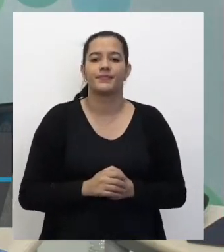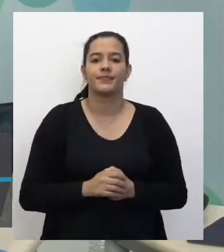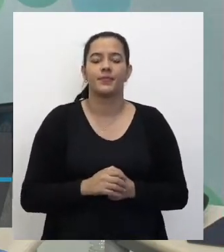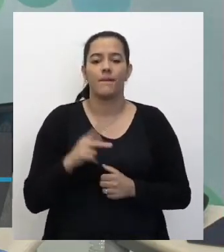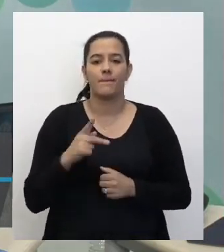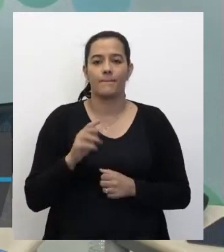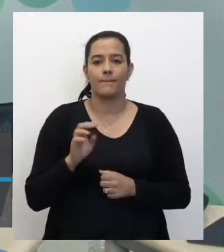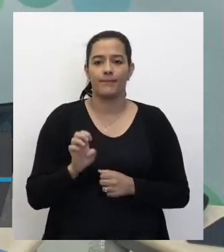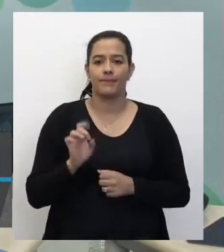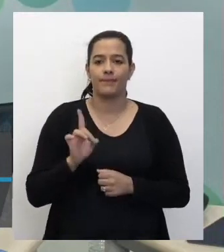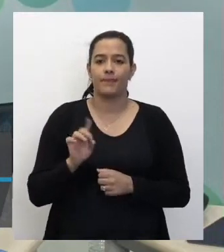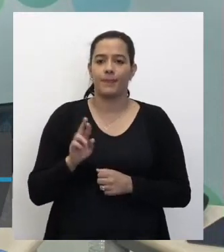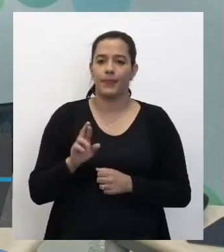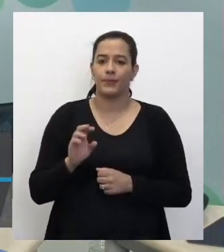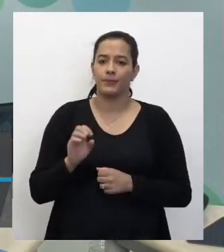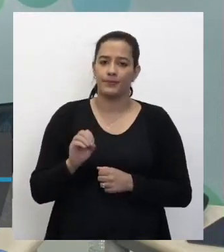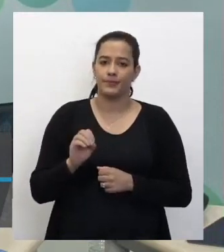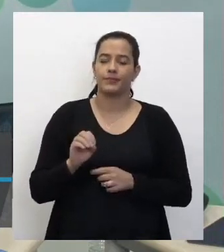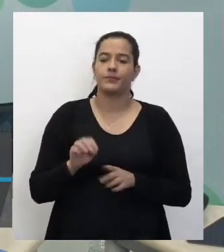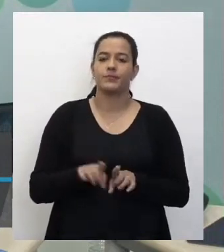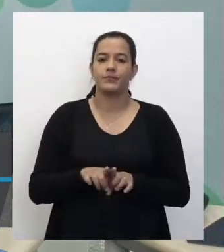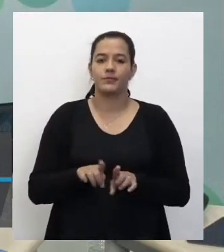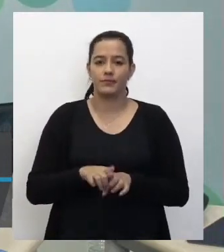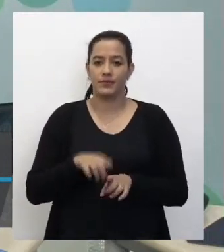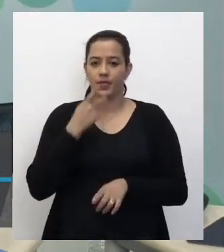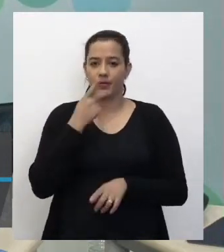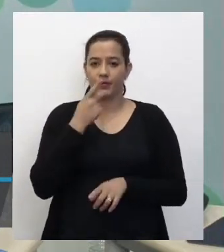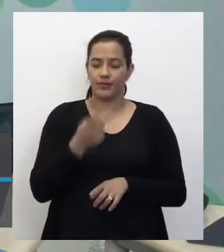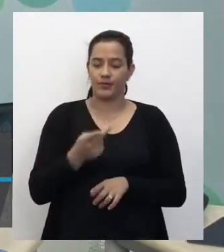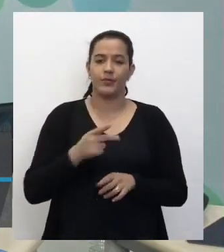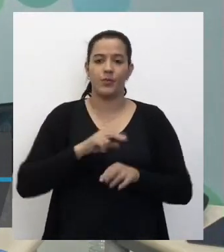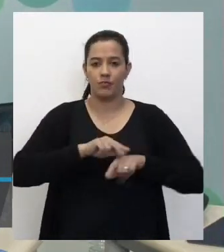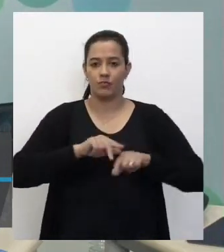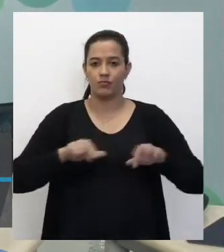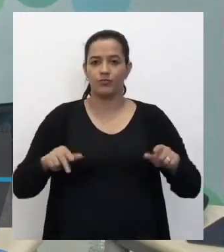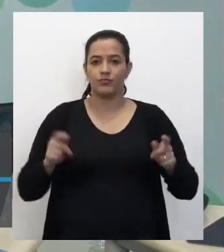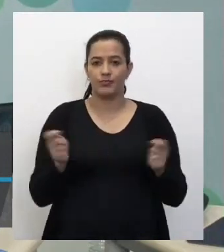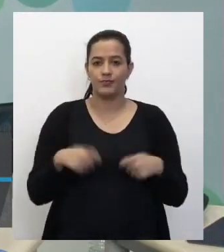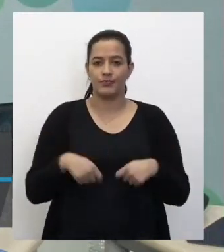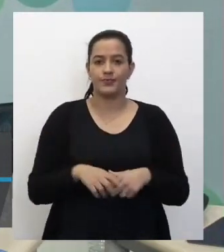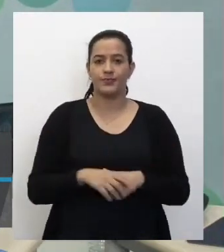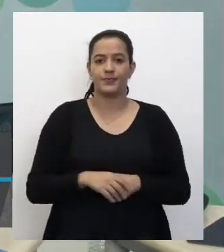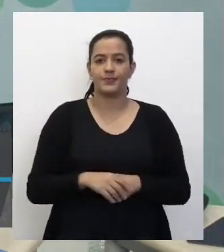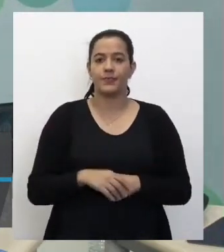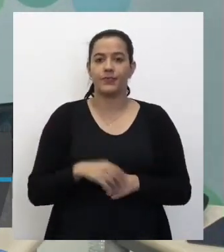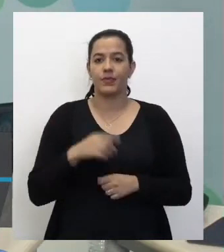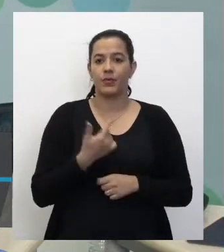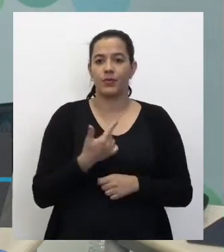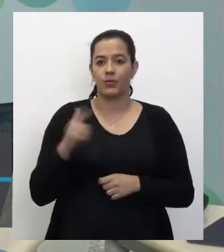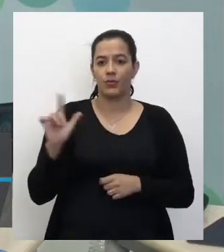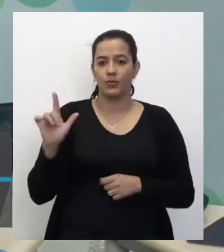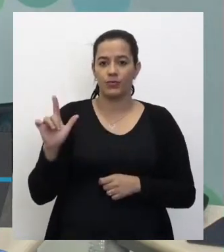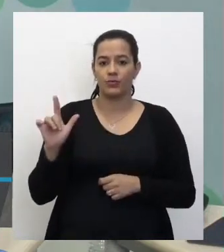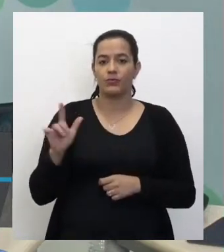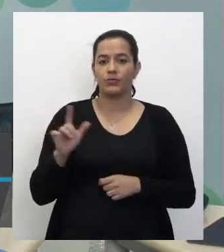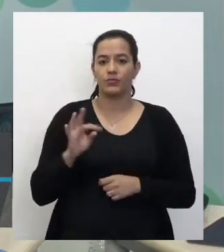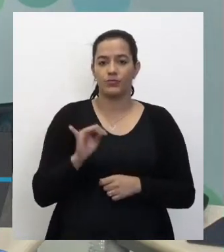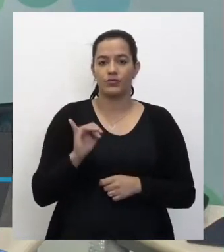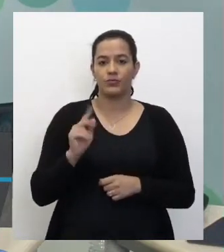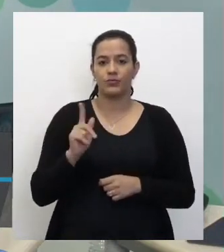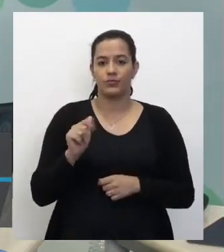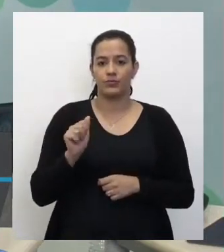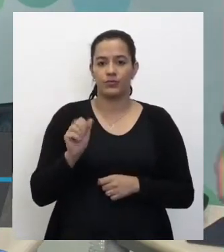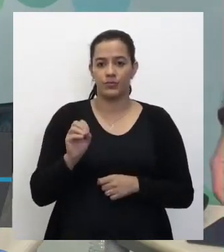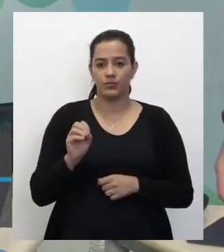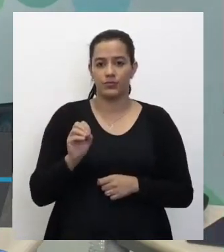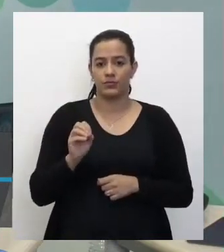Henrique, consumption, shopping, products e regions. E o Thiago, products, services e